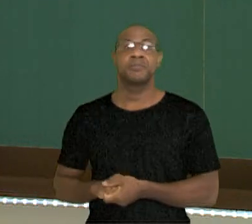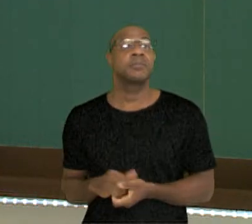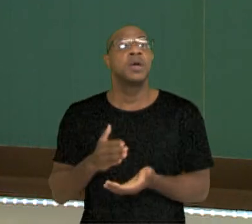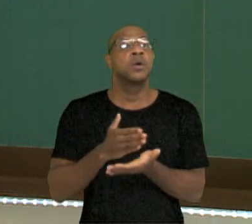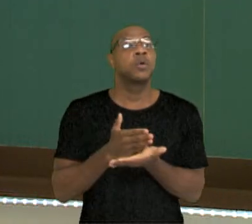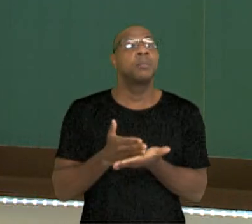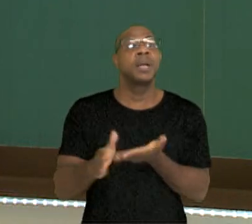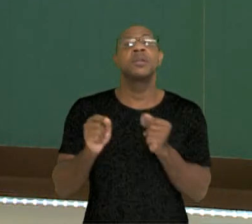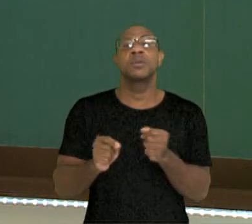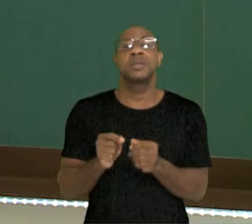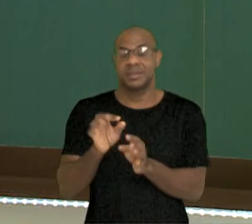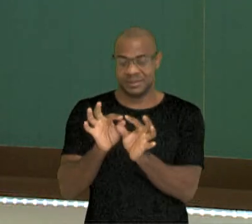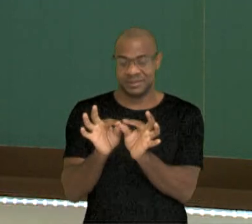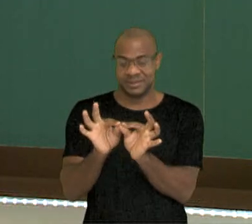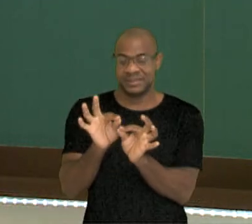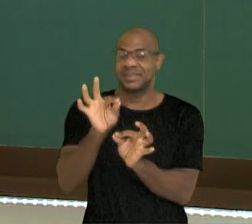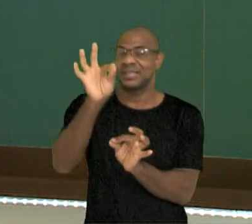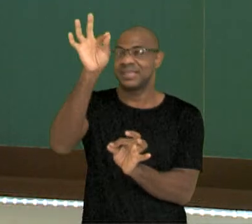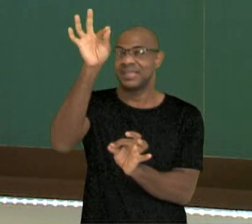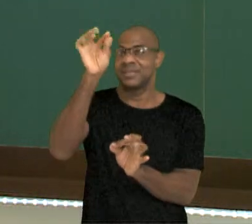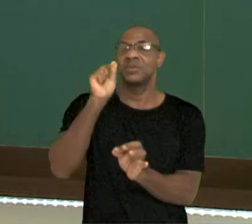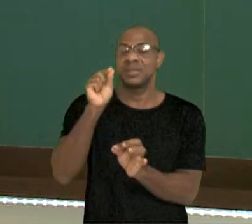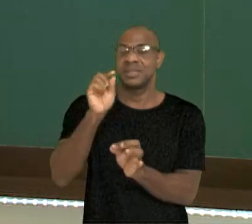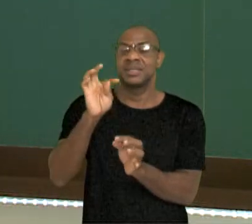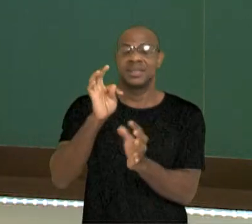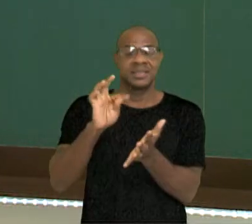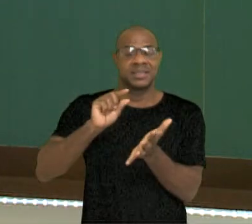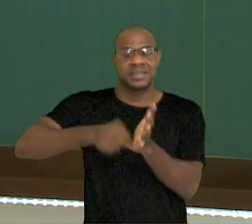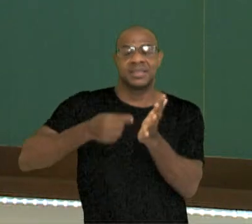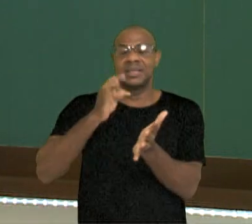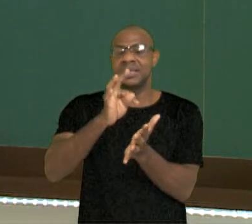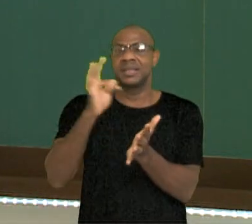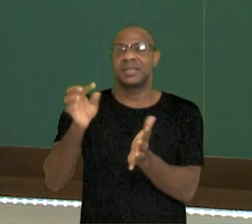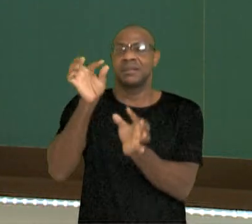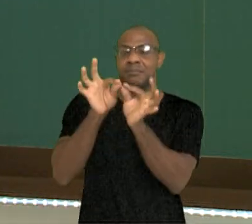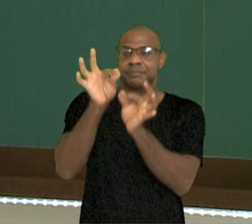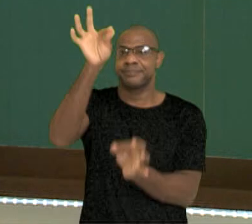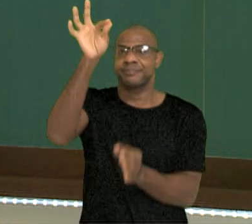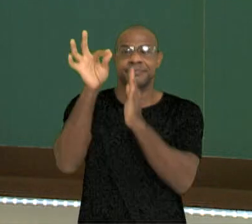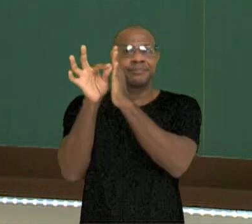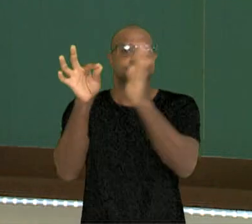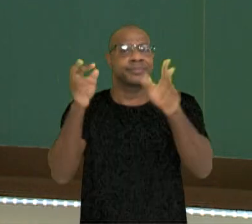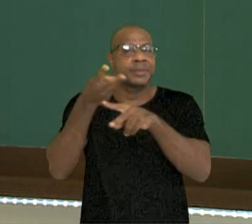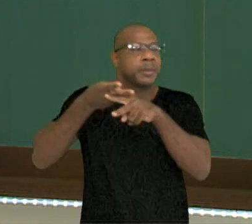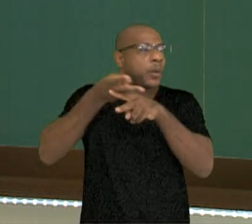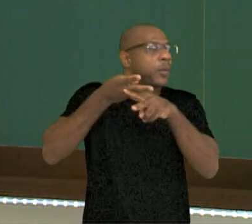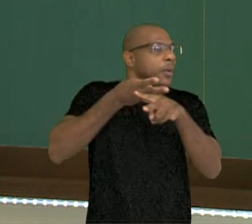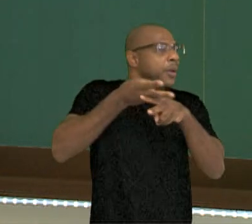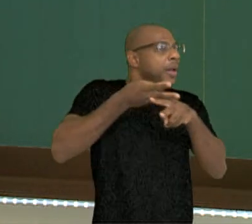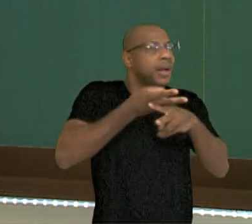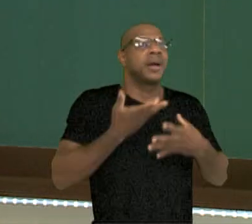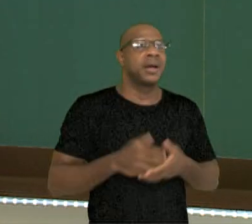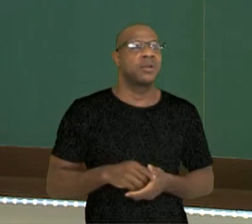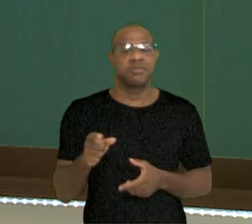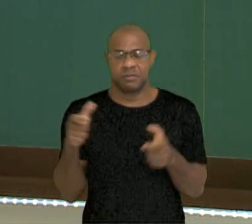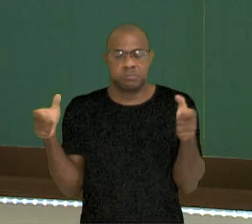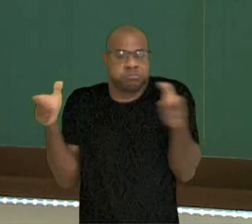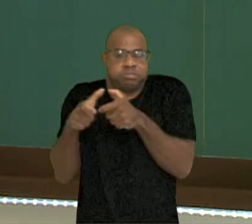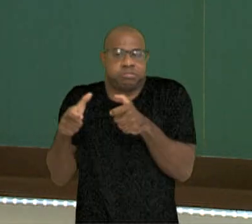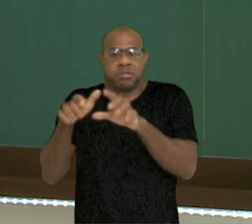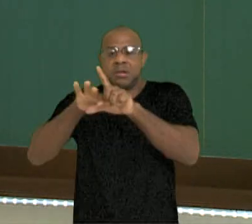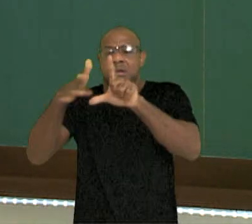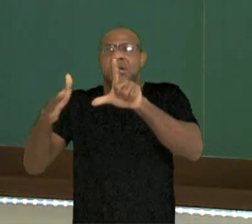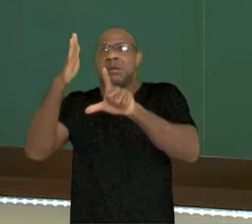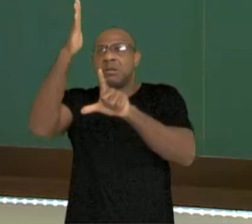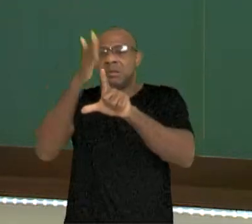começa a expansão do território brasileiro a partir da busca por mais recursos. Não vai ficar ali naquele tamanho inicial que a gente